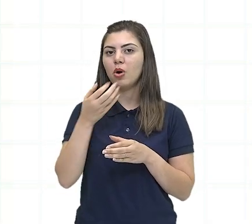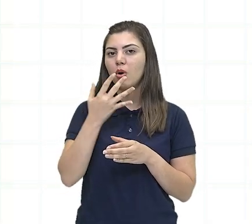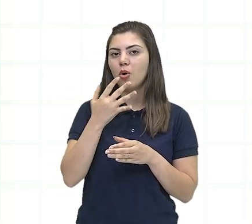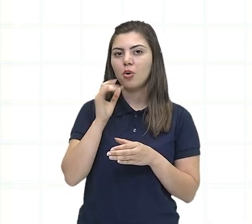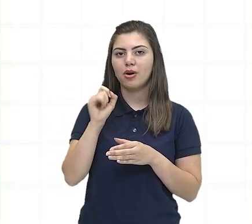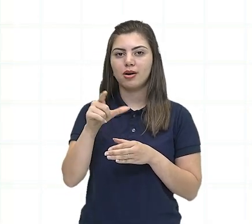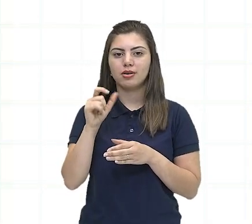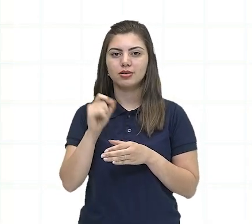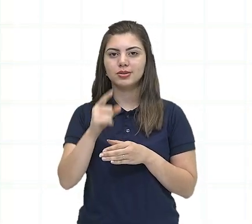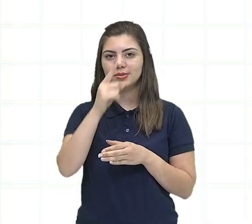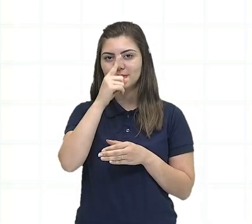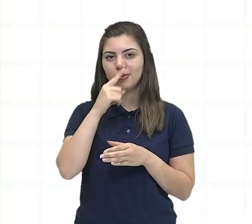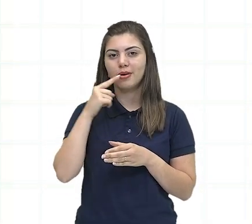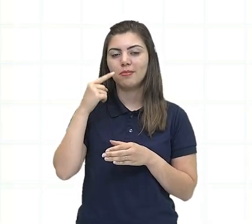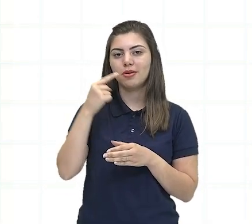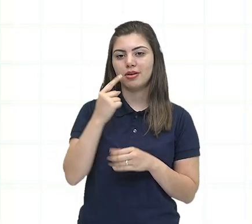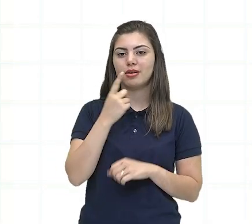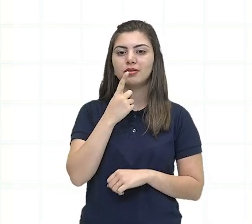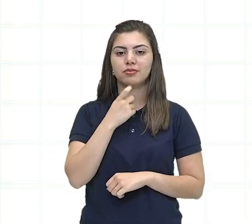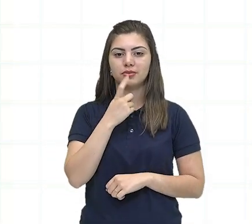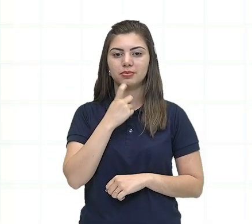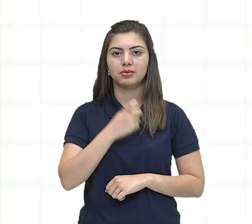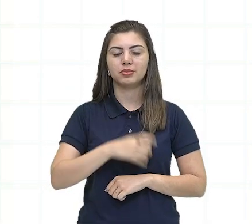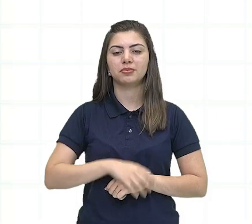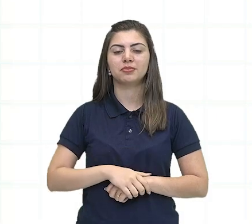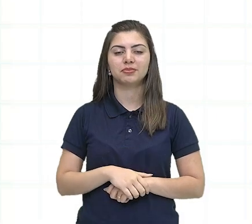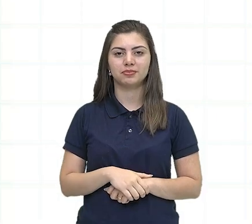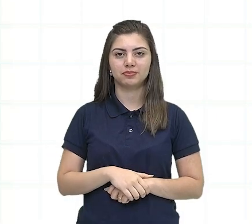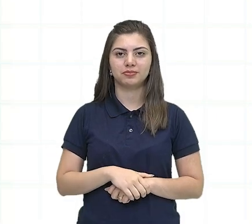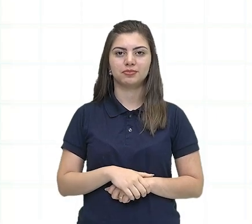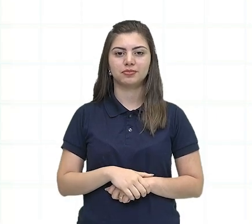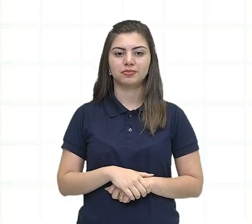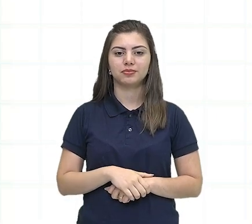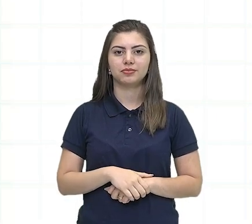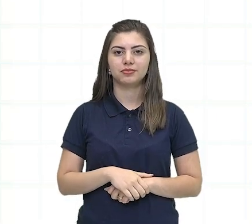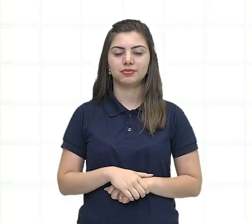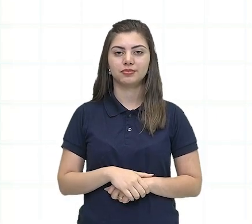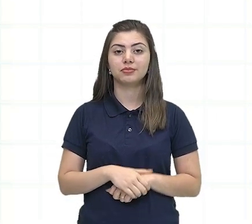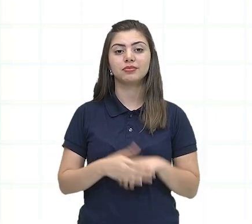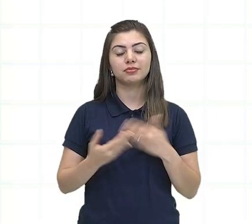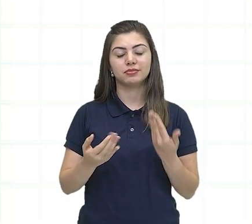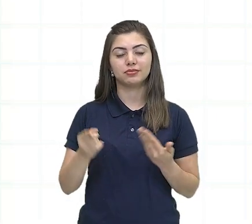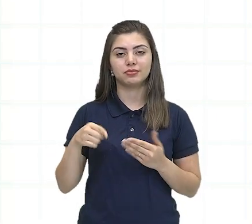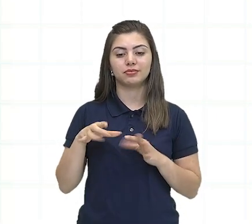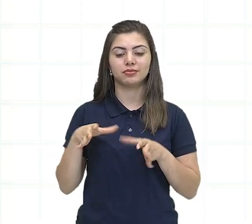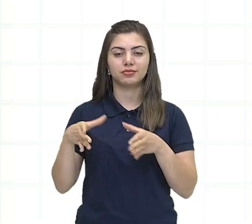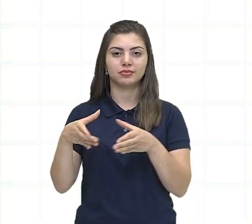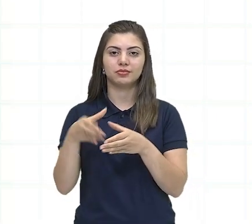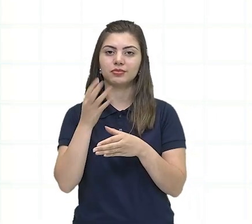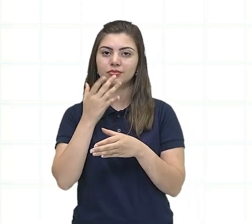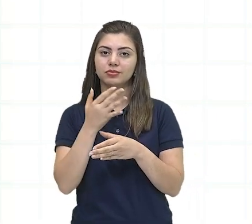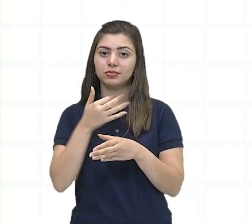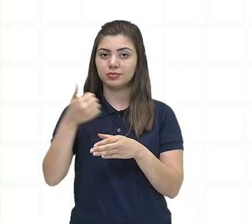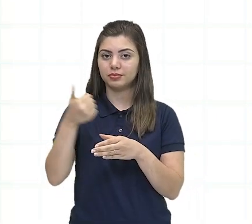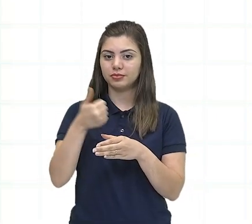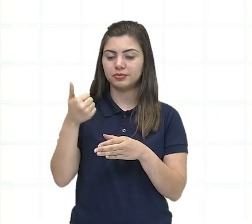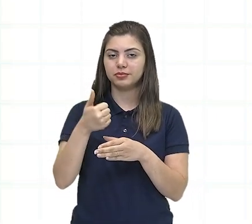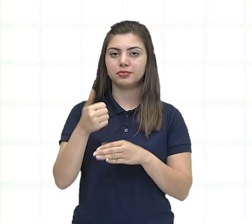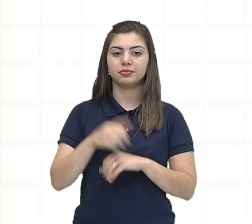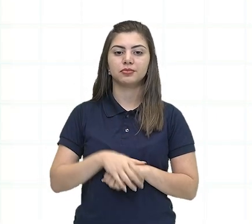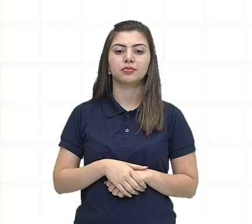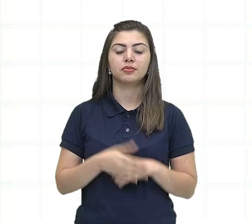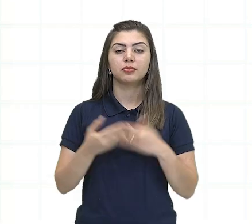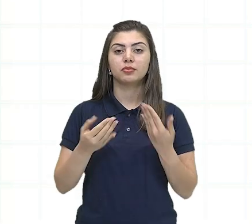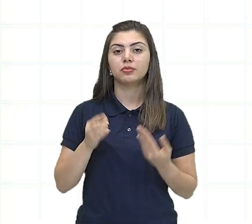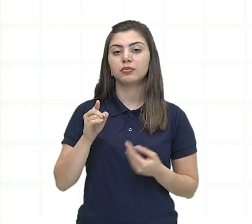azul, amarelo e aqui o vermelho. Ó. Então, são as cores primárias. E ele usa aqui